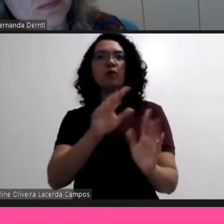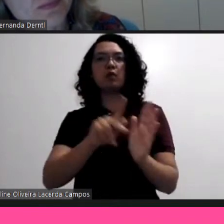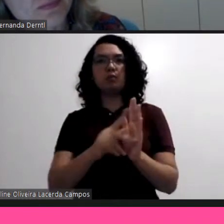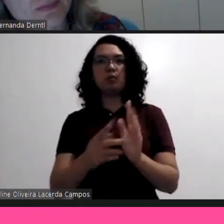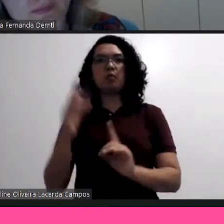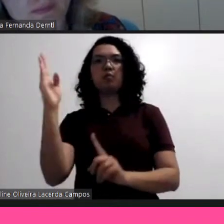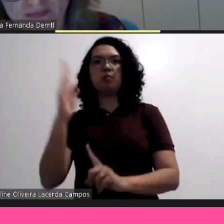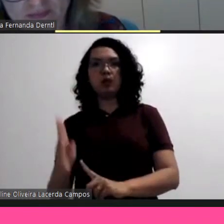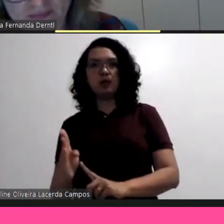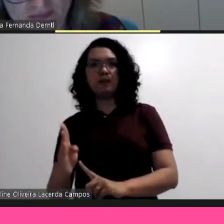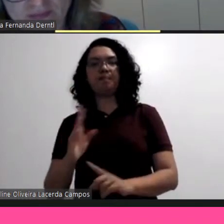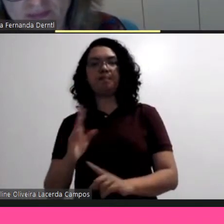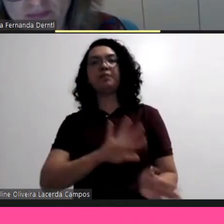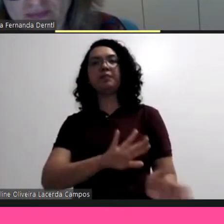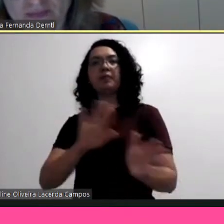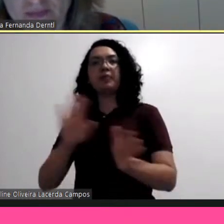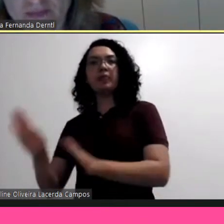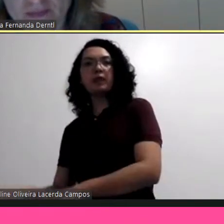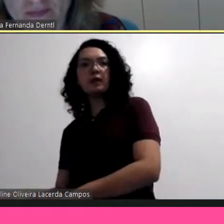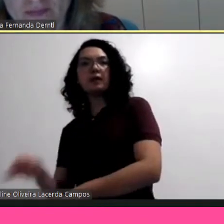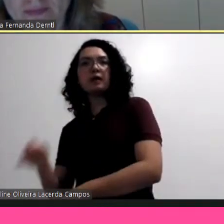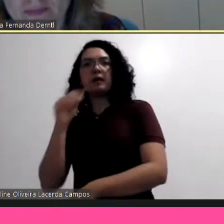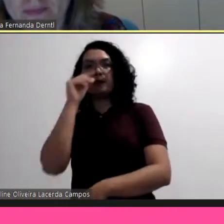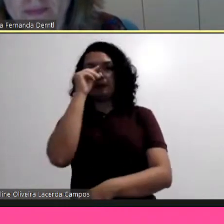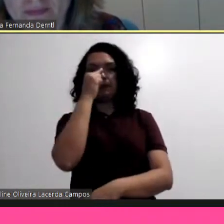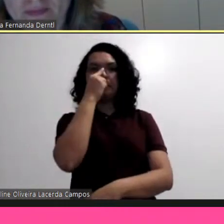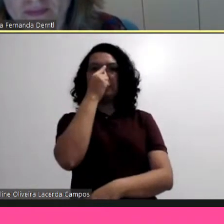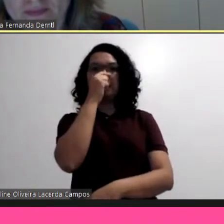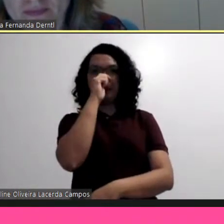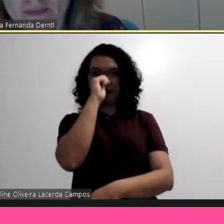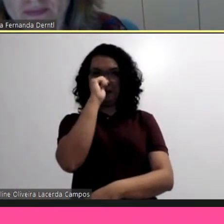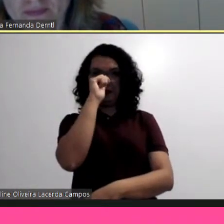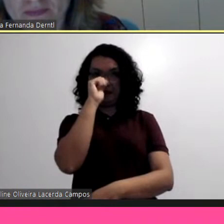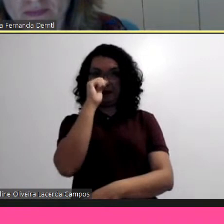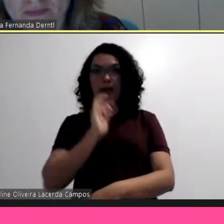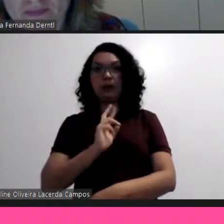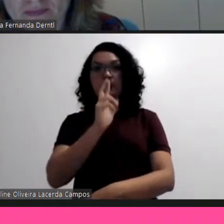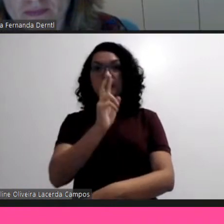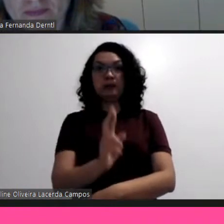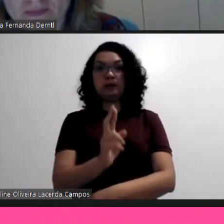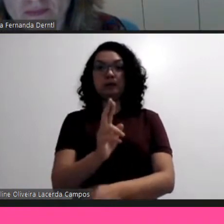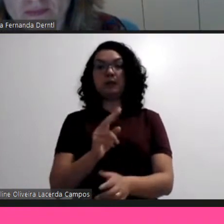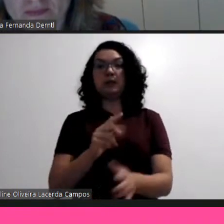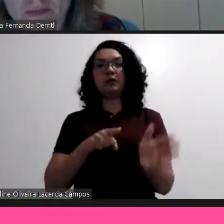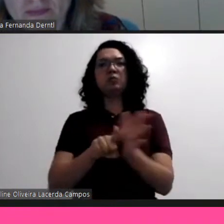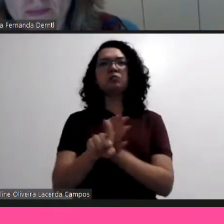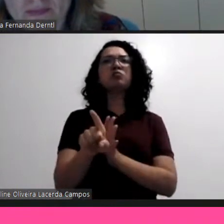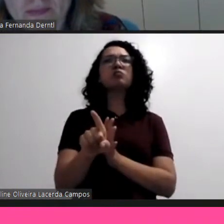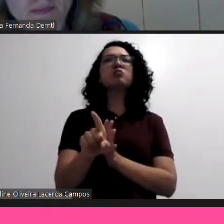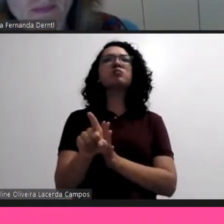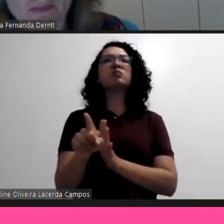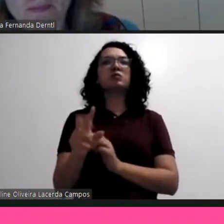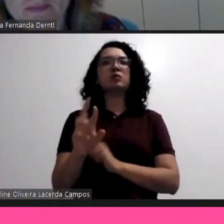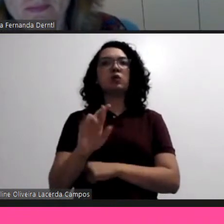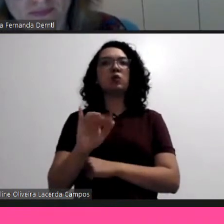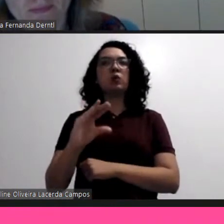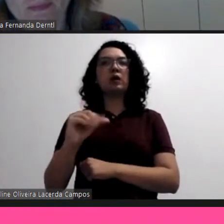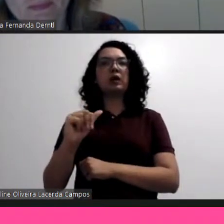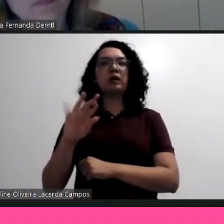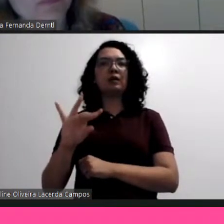A pergunta do Ricardo Paiva, né? Meu caro Ricardo, se é possível resgatar a autoestima da arquitetura brasileira na